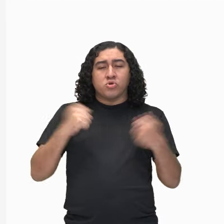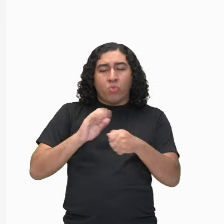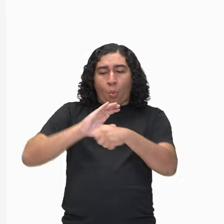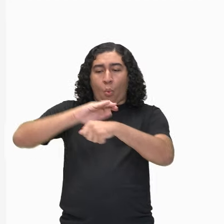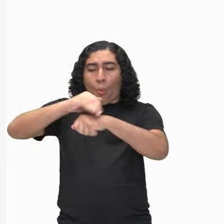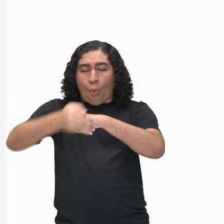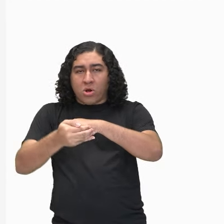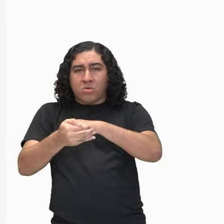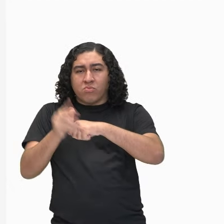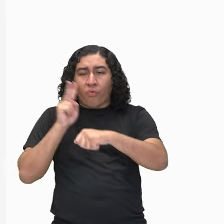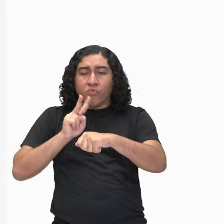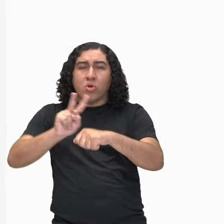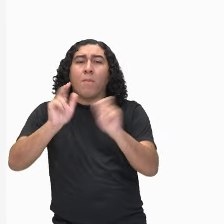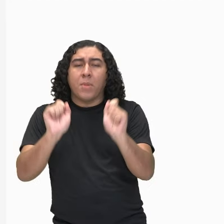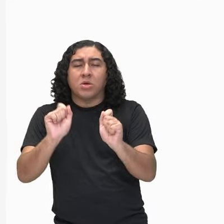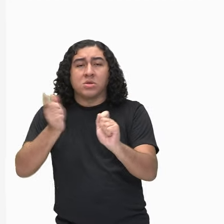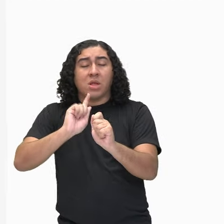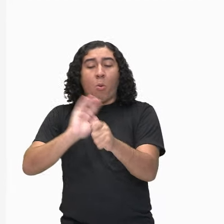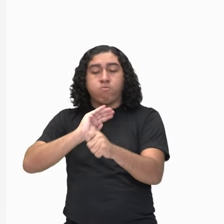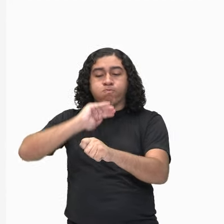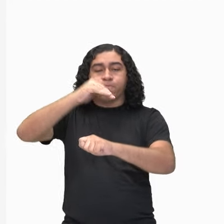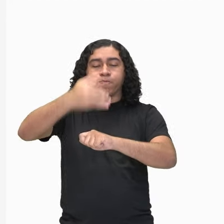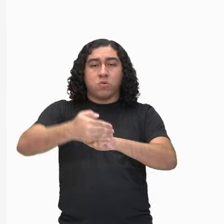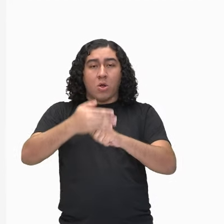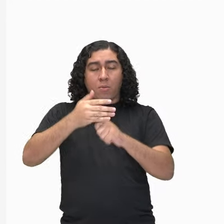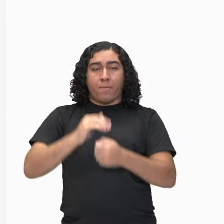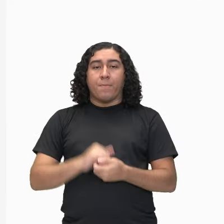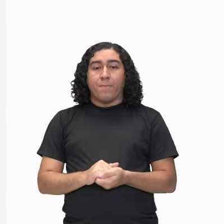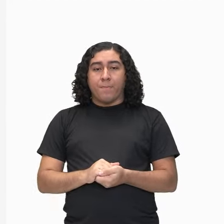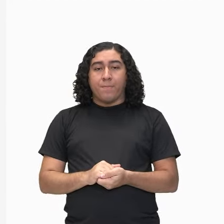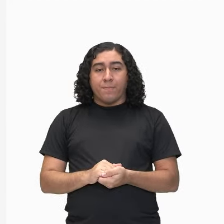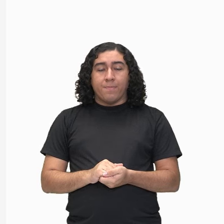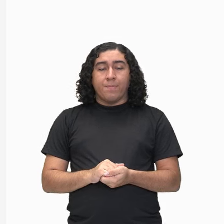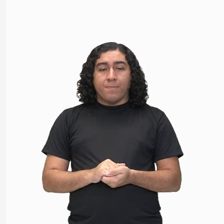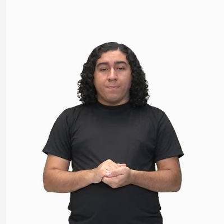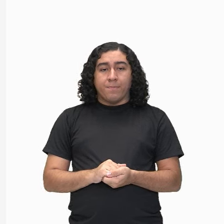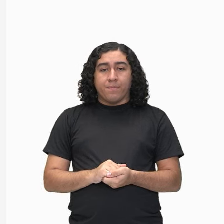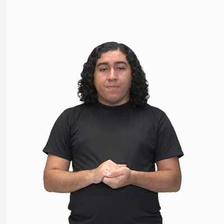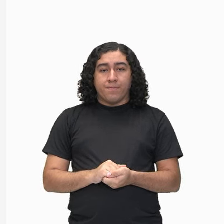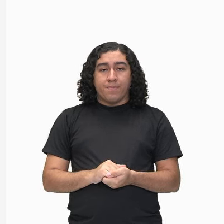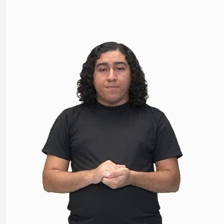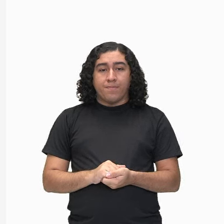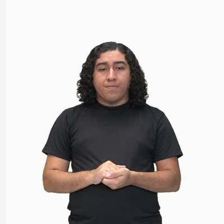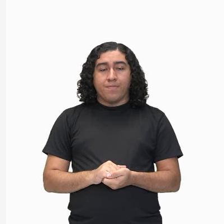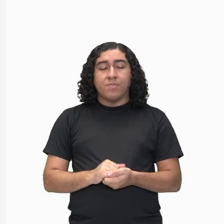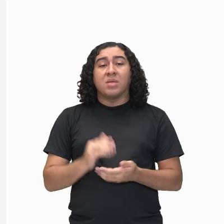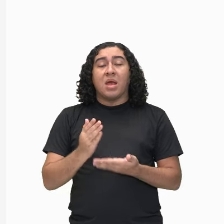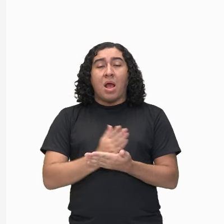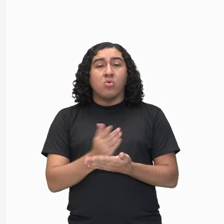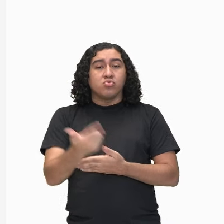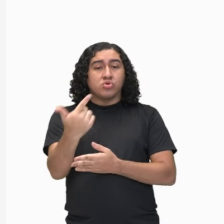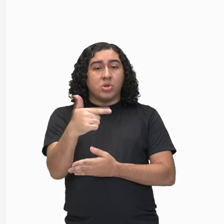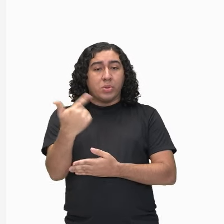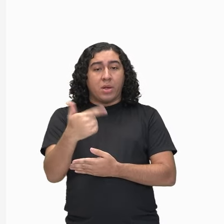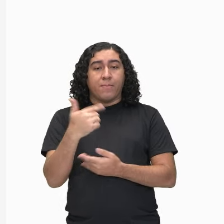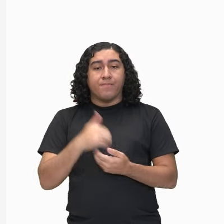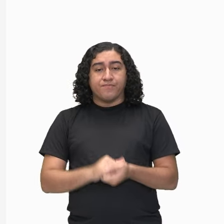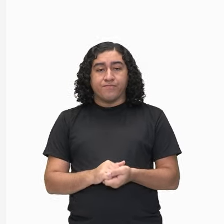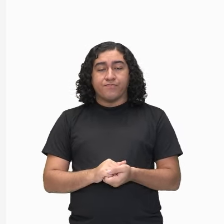observar essa concha, mas ela está presente, ou em alguns indivíduos ela está ausente. Os